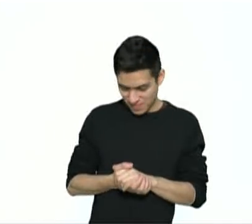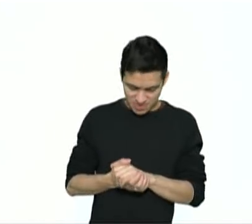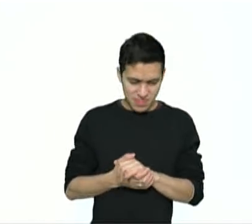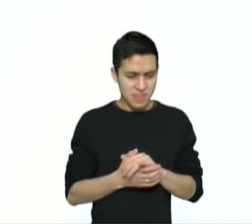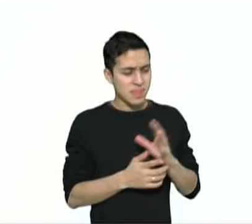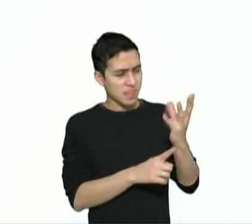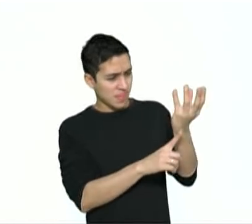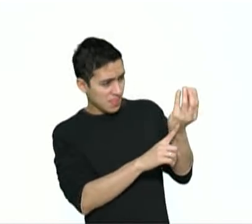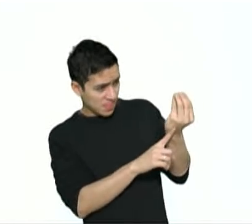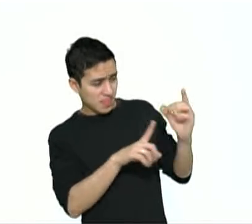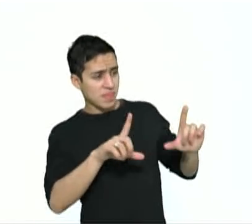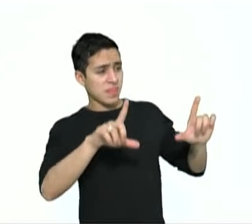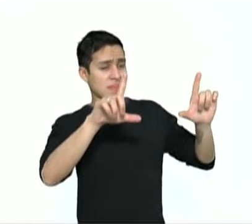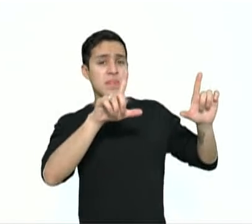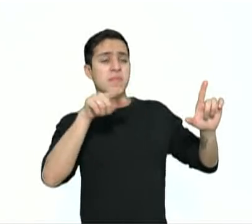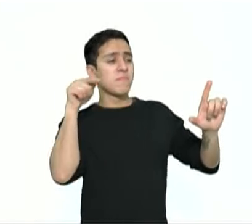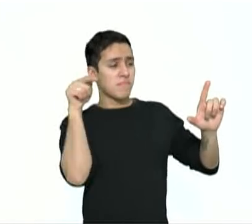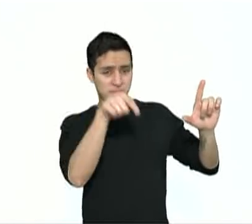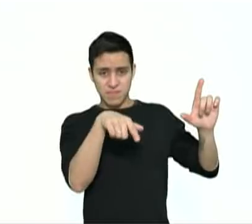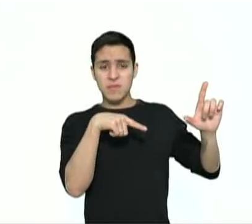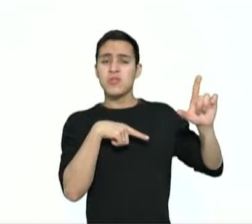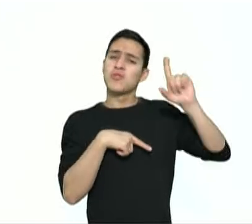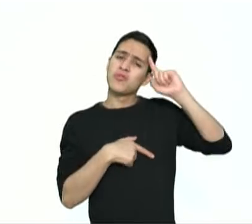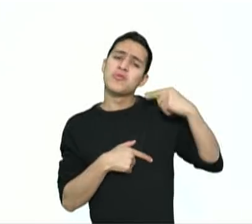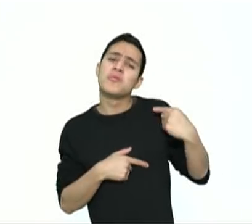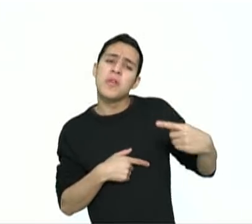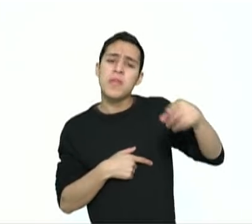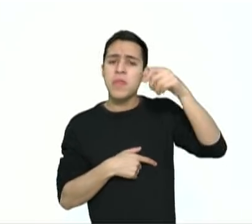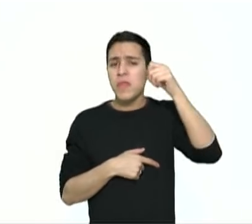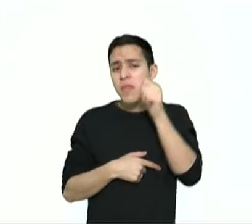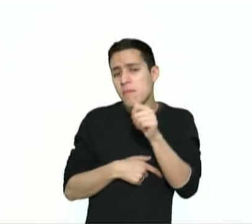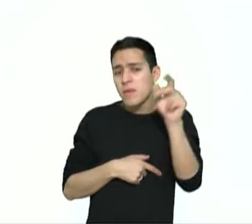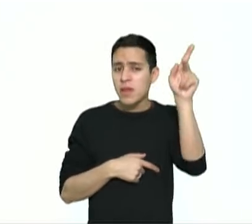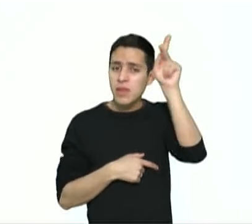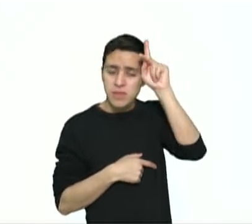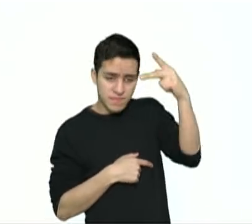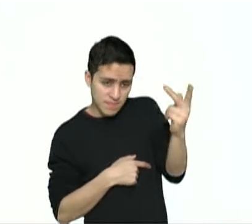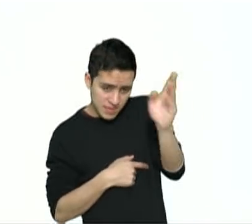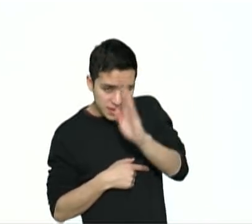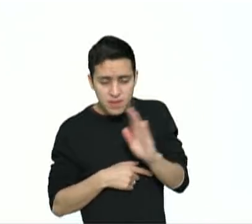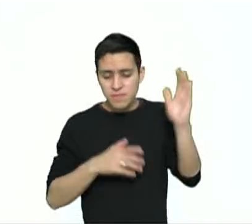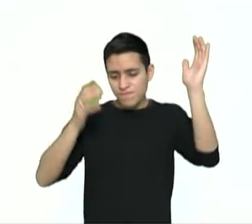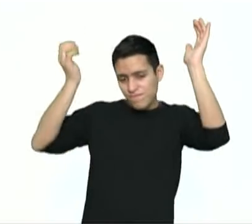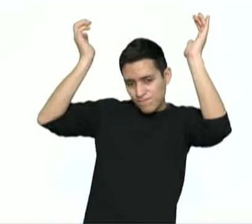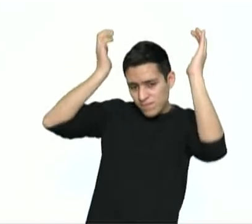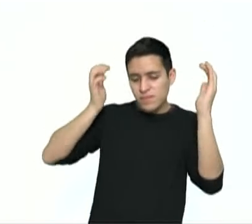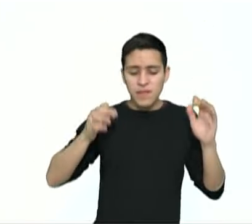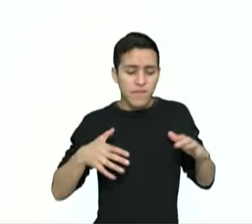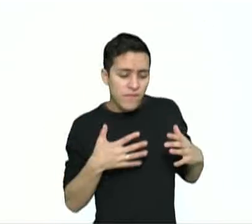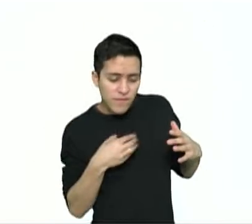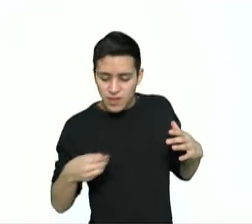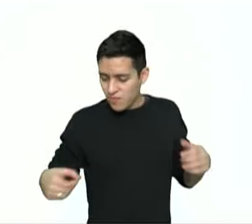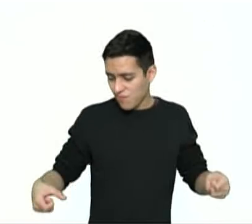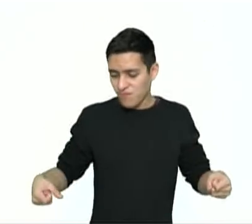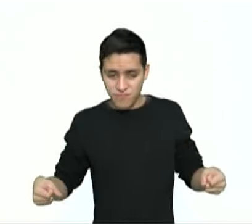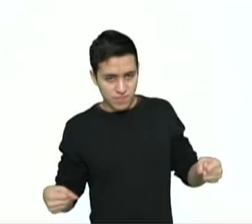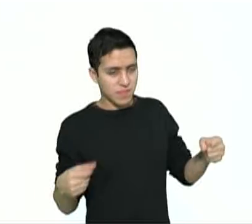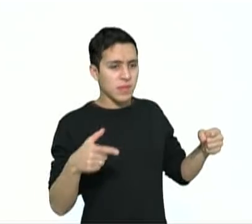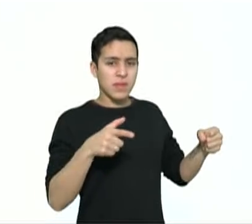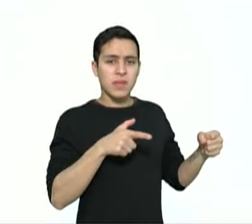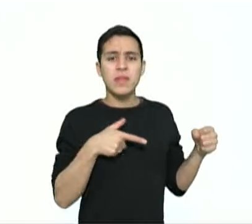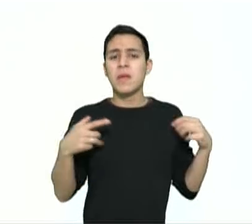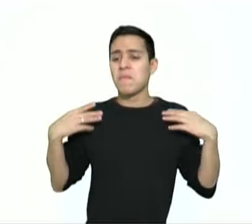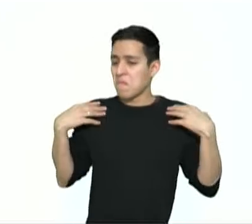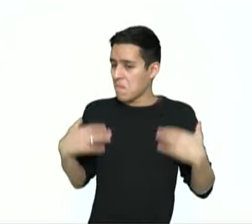de uma indígena brasileira, carregando seu filho, seus artefatos e a botija de água. Ela tem um ótimo equilíbrio corporal